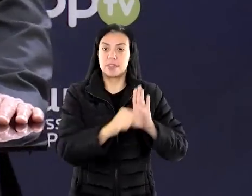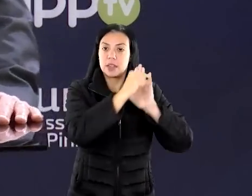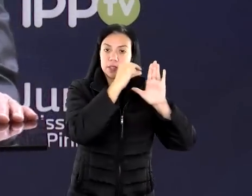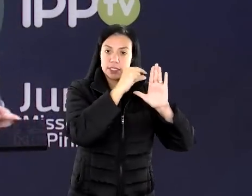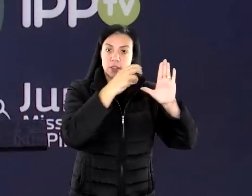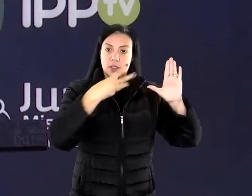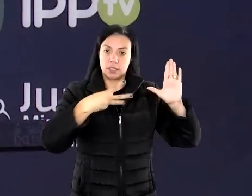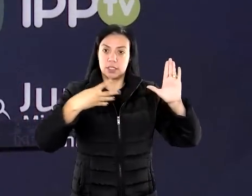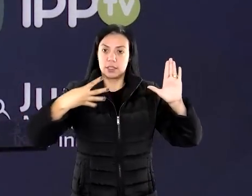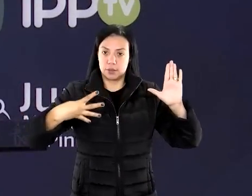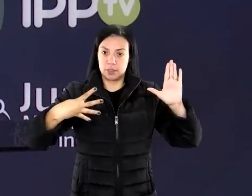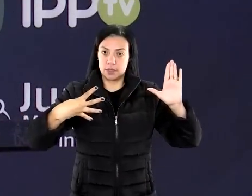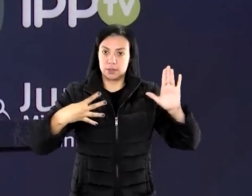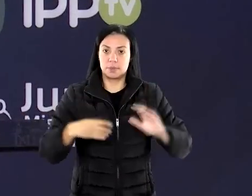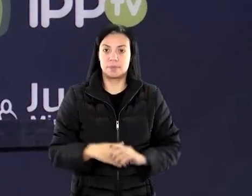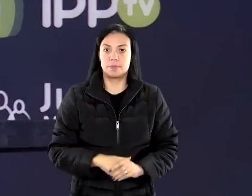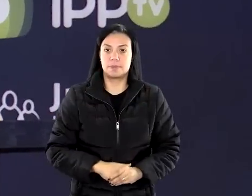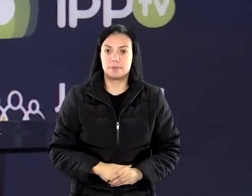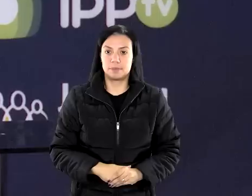34.